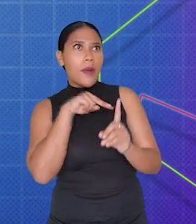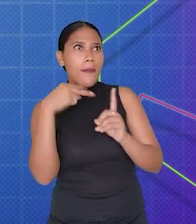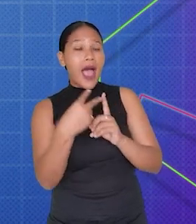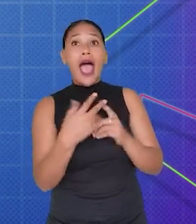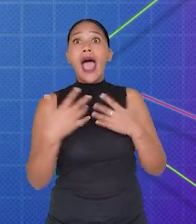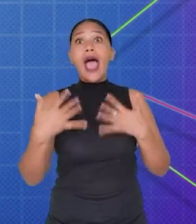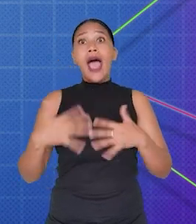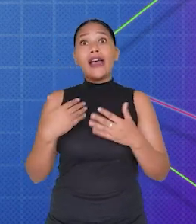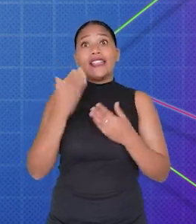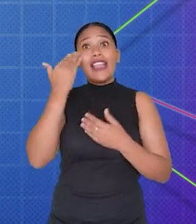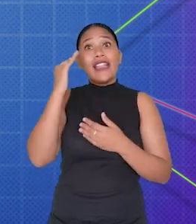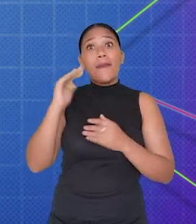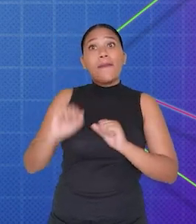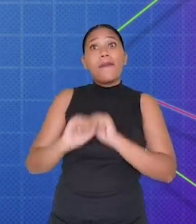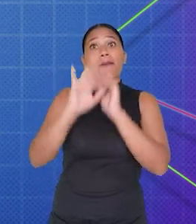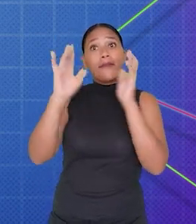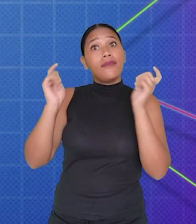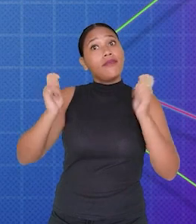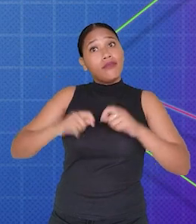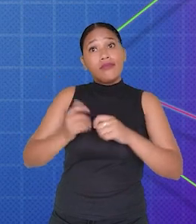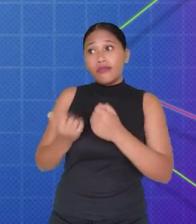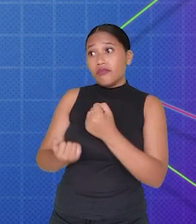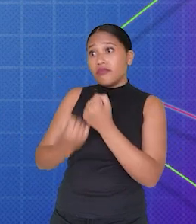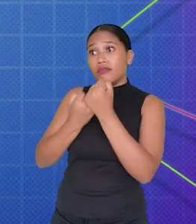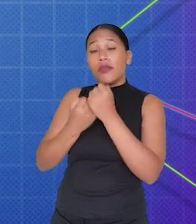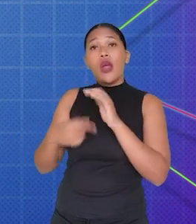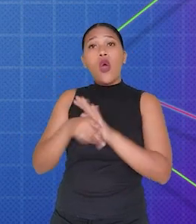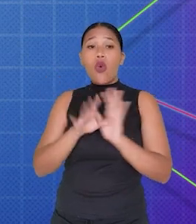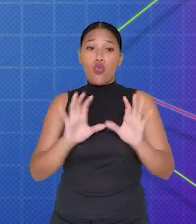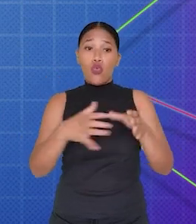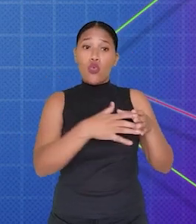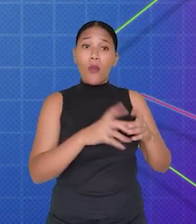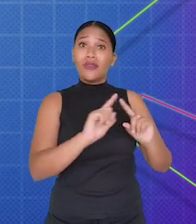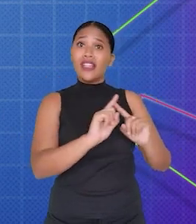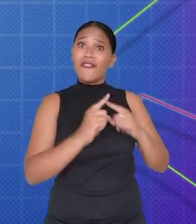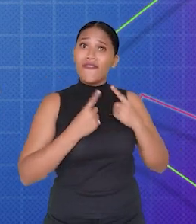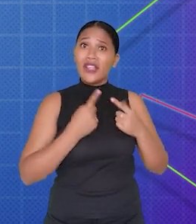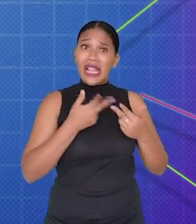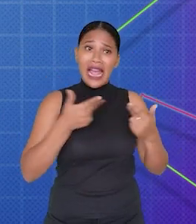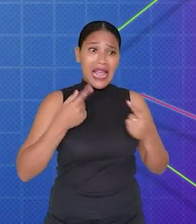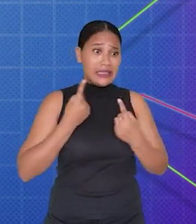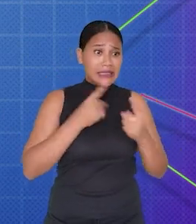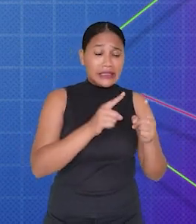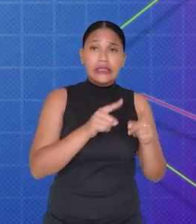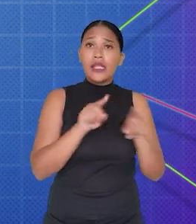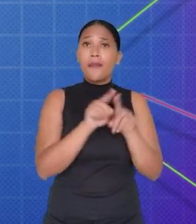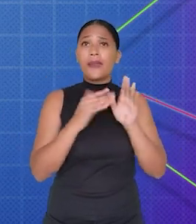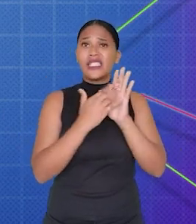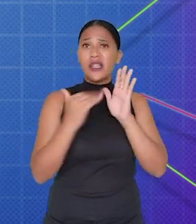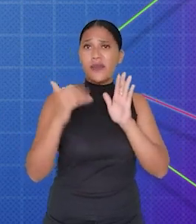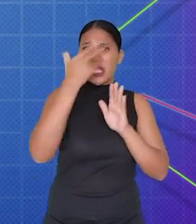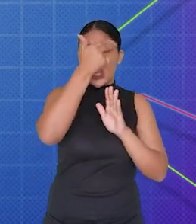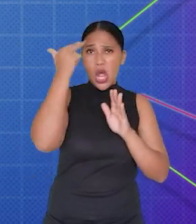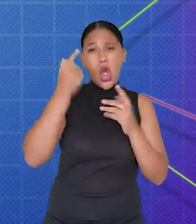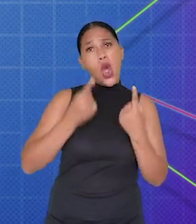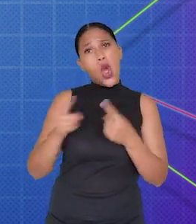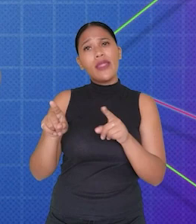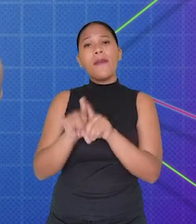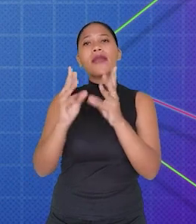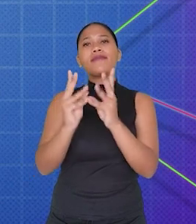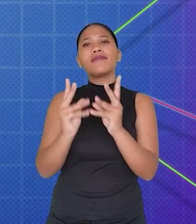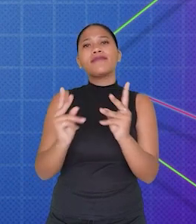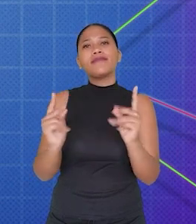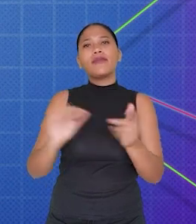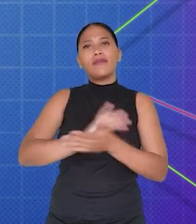podemos ajudá-los a entender melhor as experiências e desafios que esses grupos enfrentam, bem como a combater estereótipos e preconceitos.